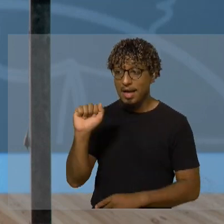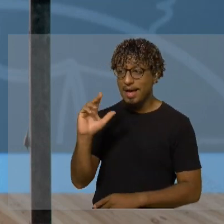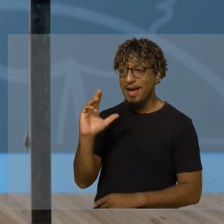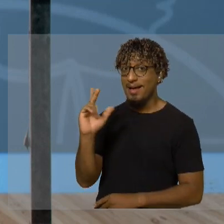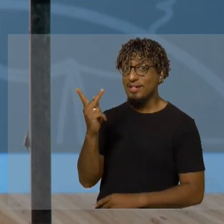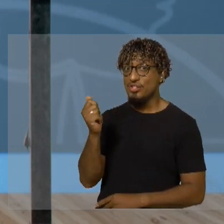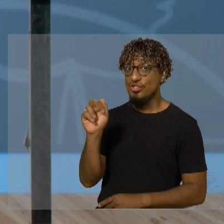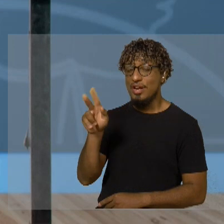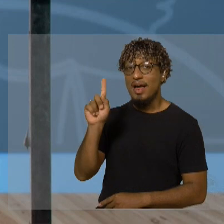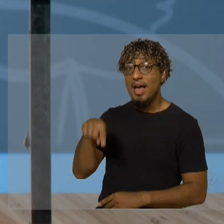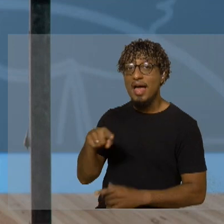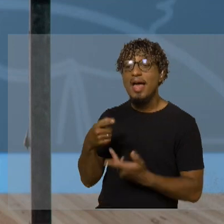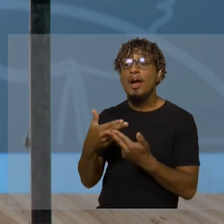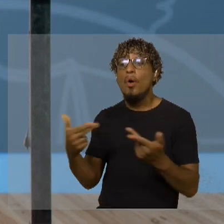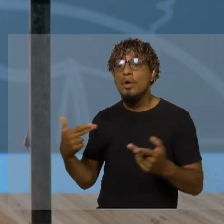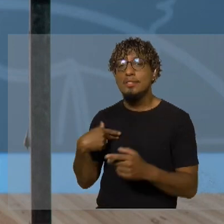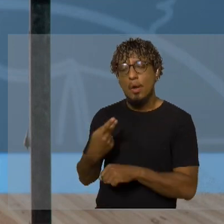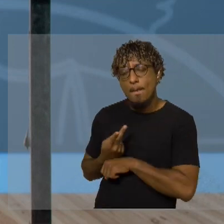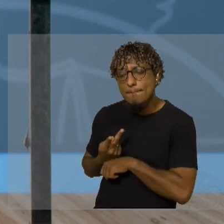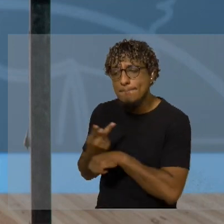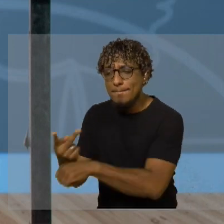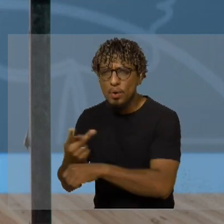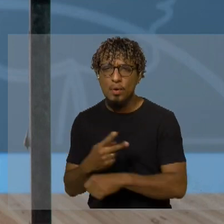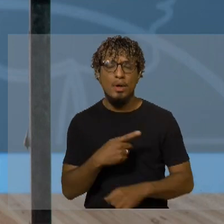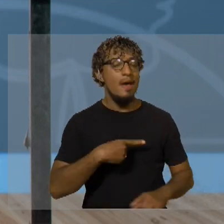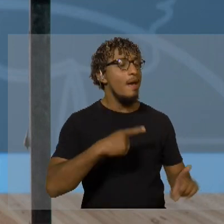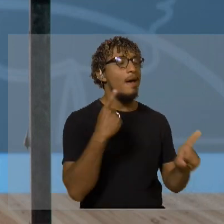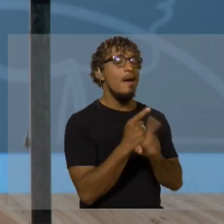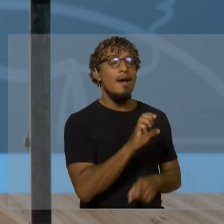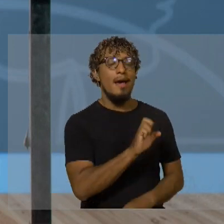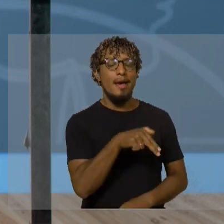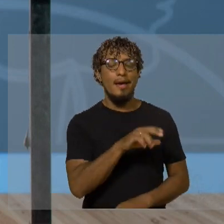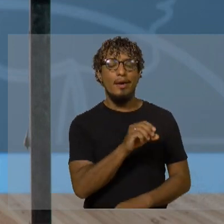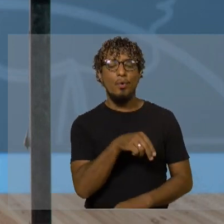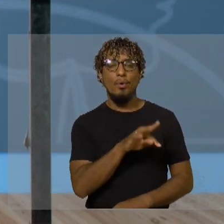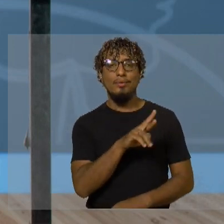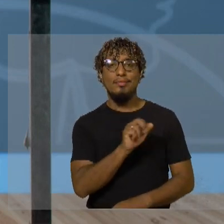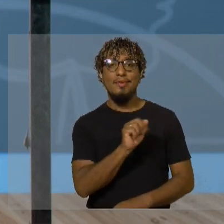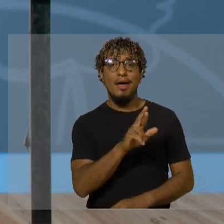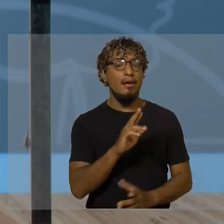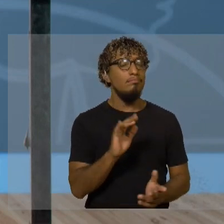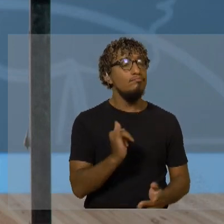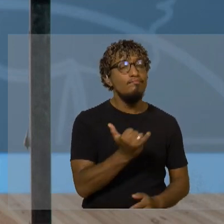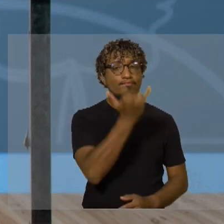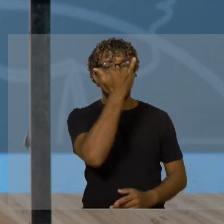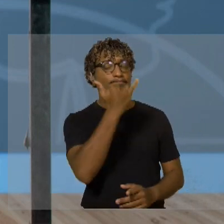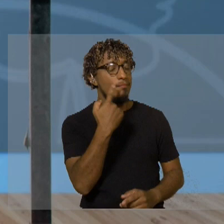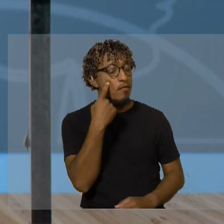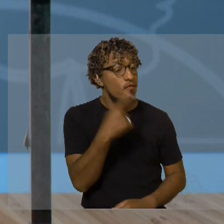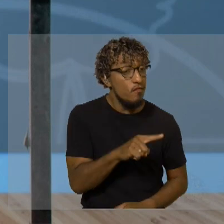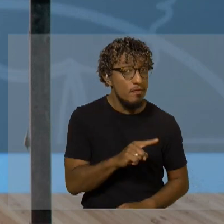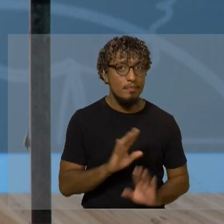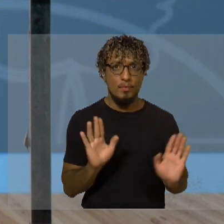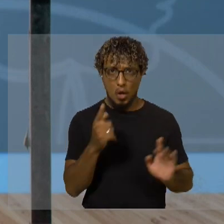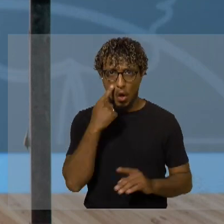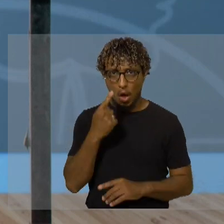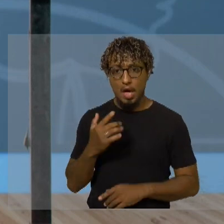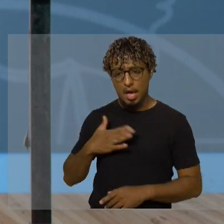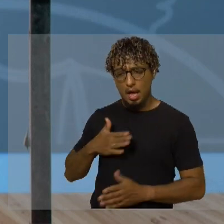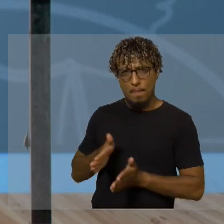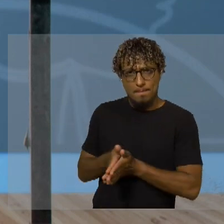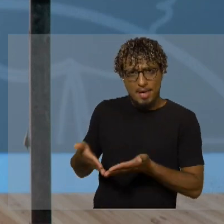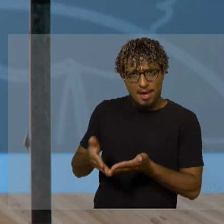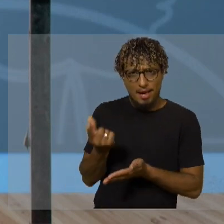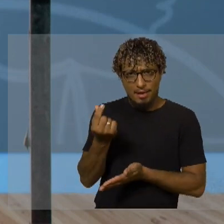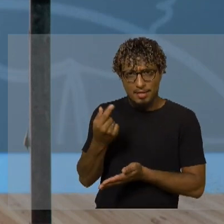está procurando e encontrar para aquilo que, sem querer, apareceu na sua frente. Por exemplo, se você procura sua carteira, quando